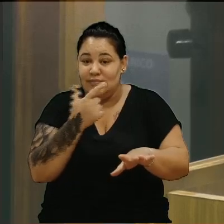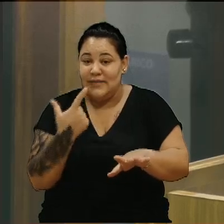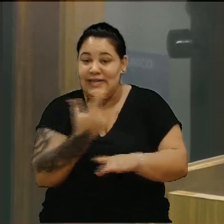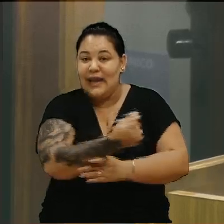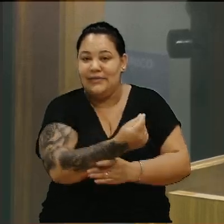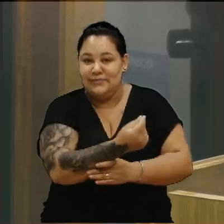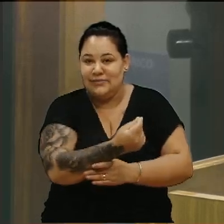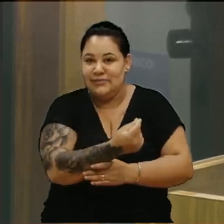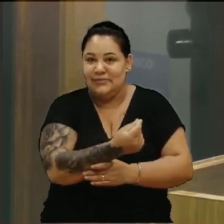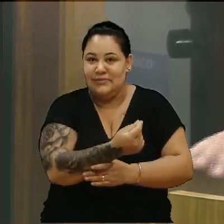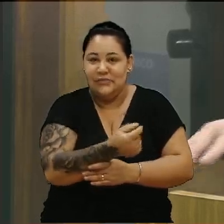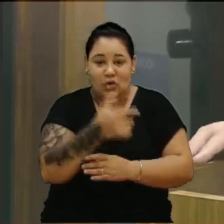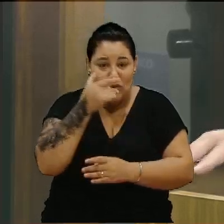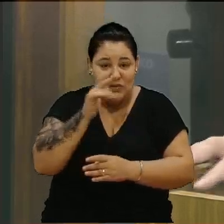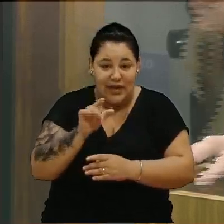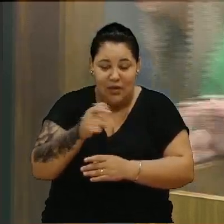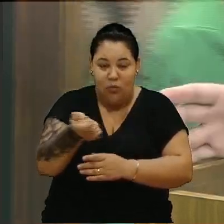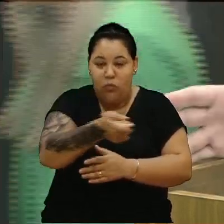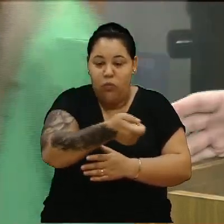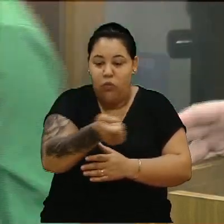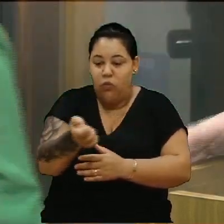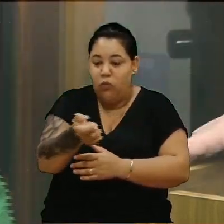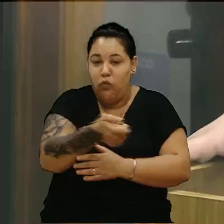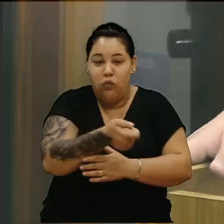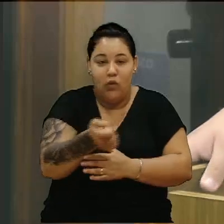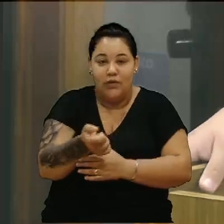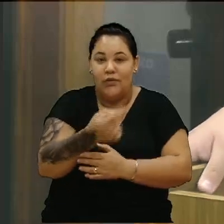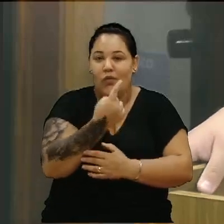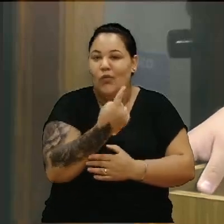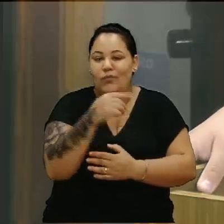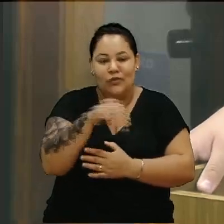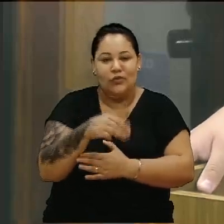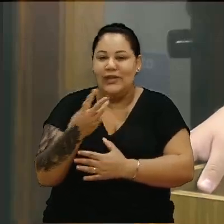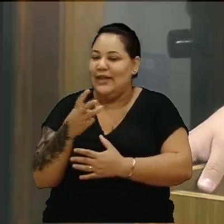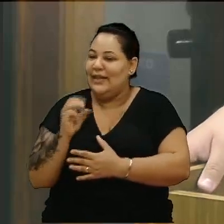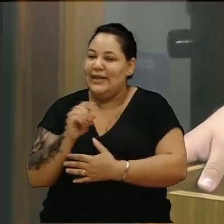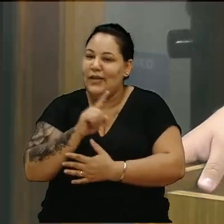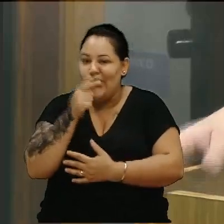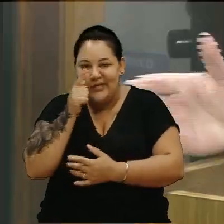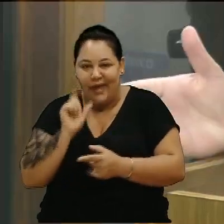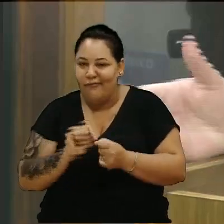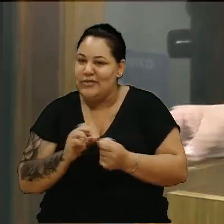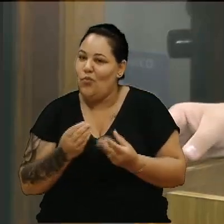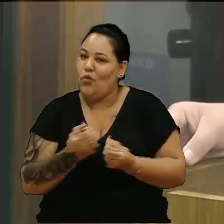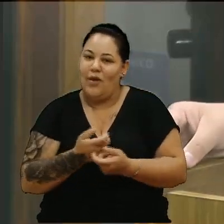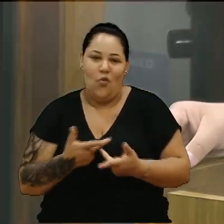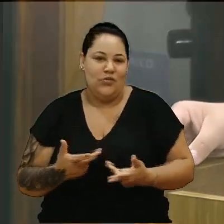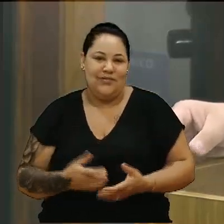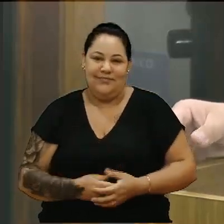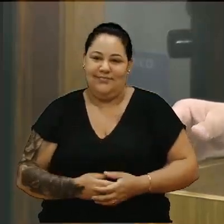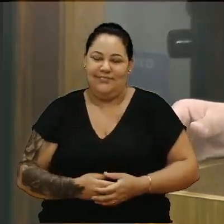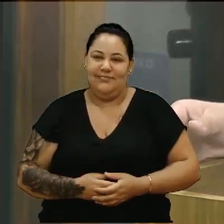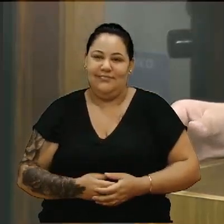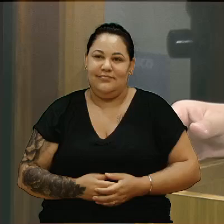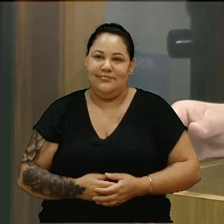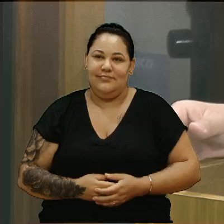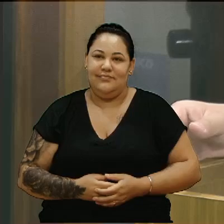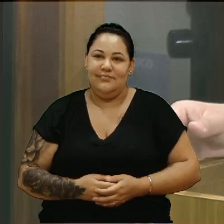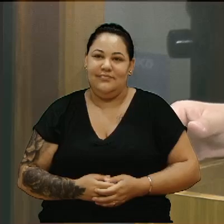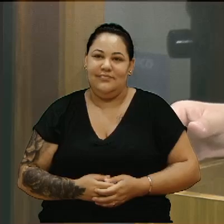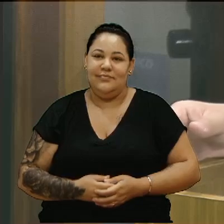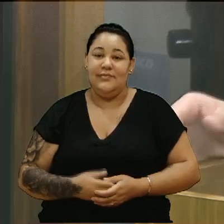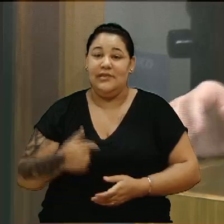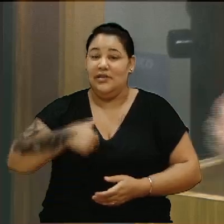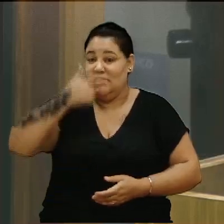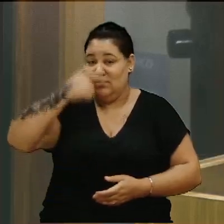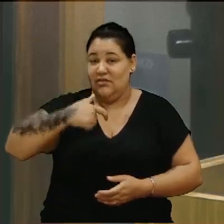duração que o caminhão consegue demandar de água. Então, 1 minuto e 30 não se consegue fazer muita coisa. E aí, nós considerando